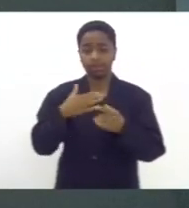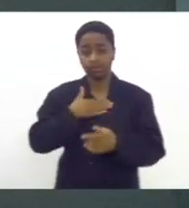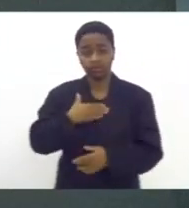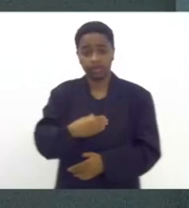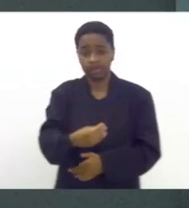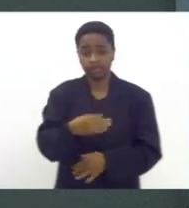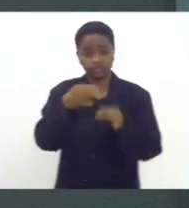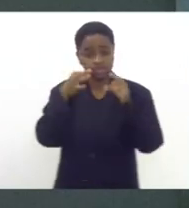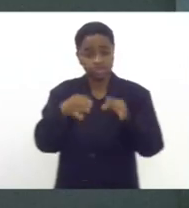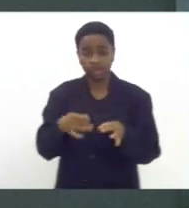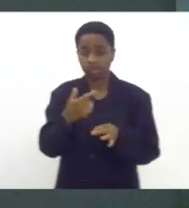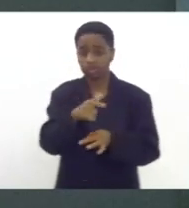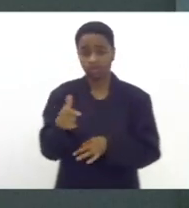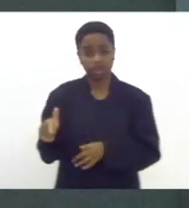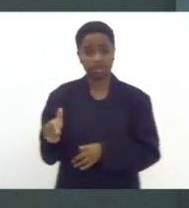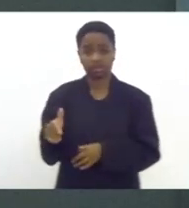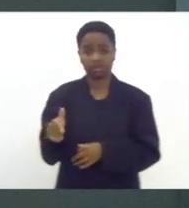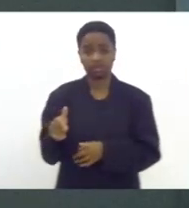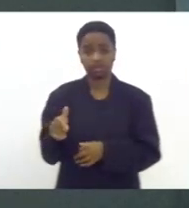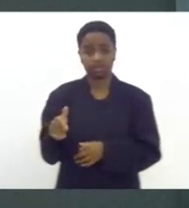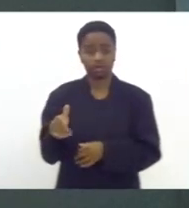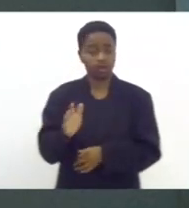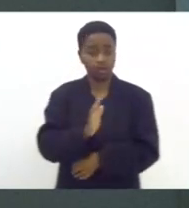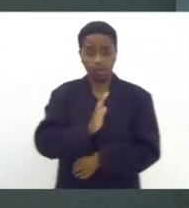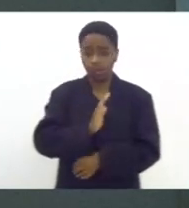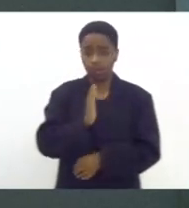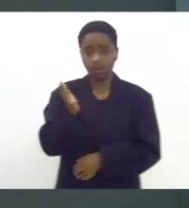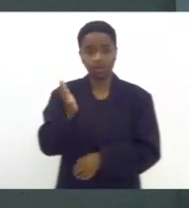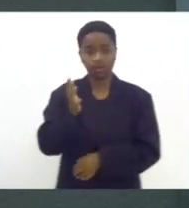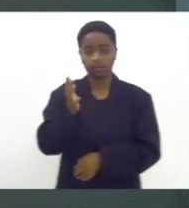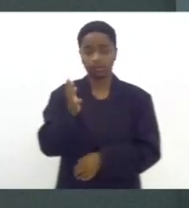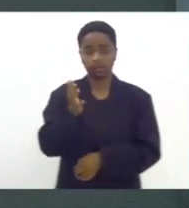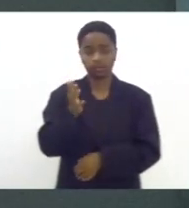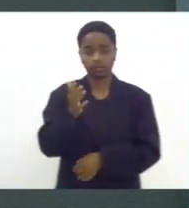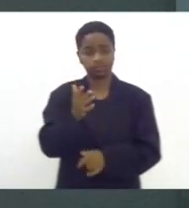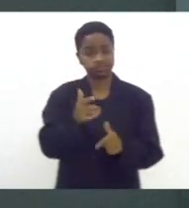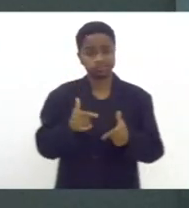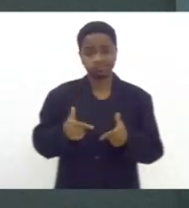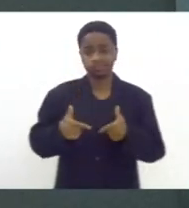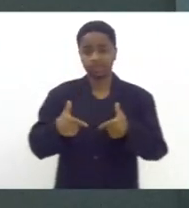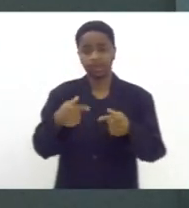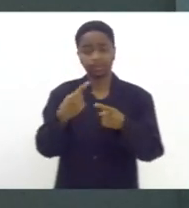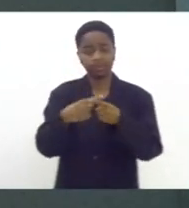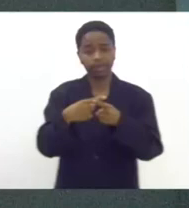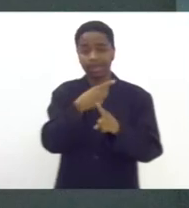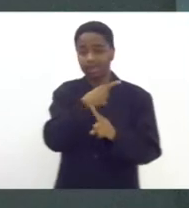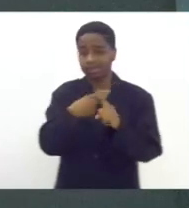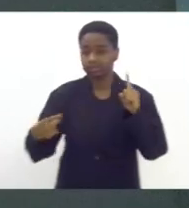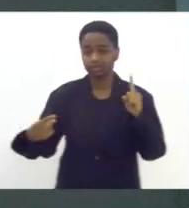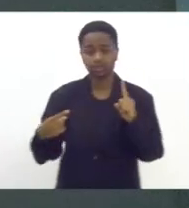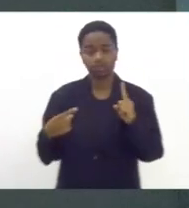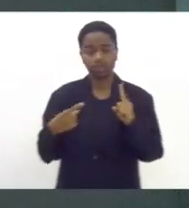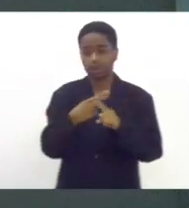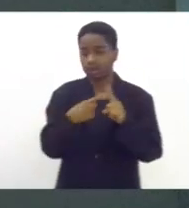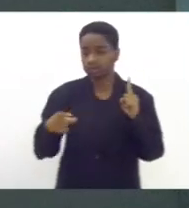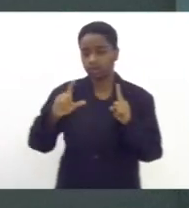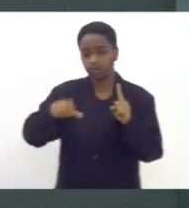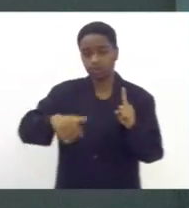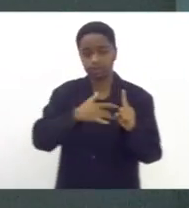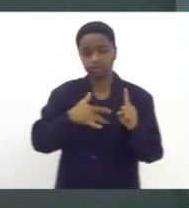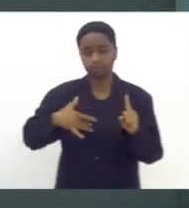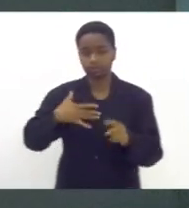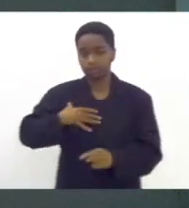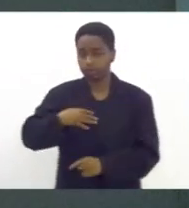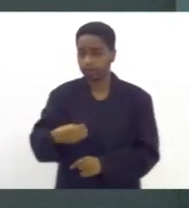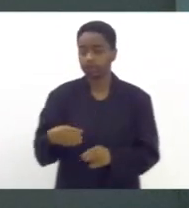de uma forma abrupta de uma forma Cruel cancelaram a unim cancelou o plano do meu filho e